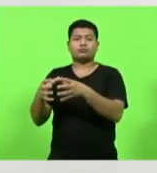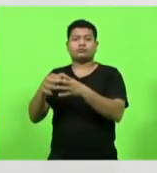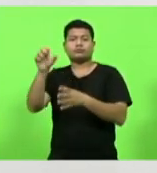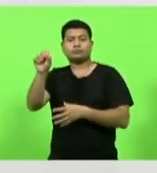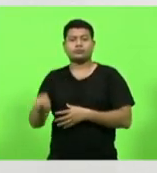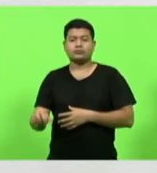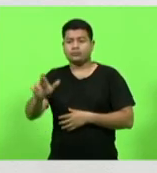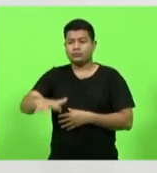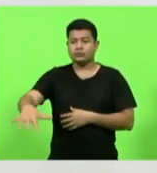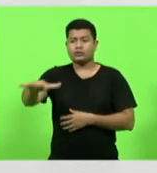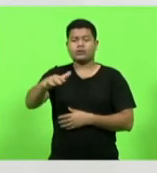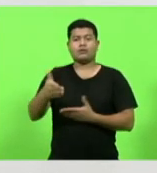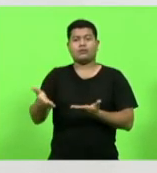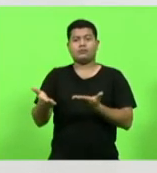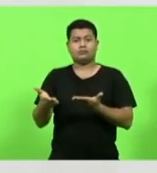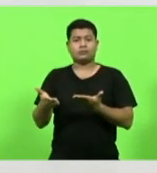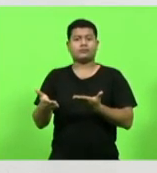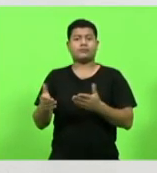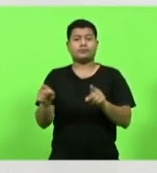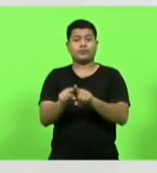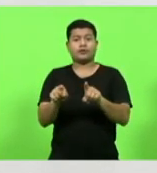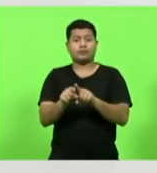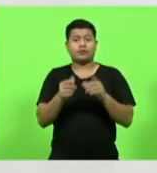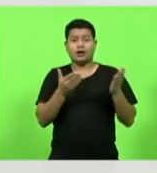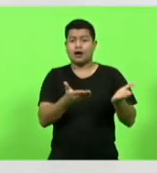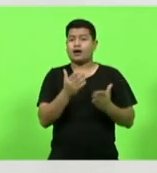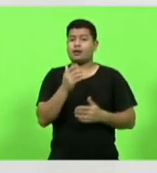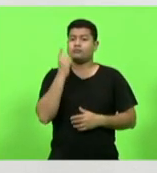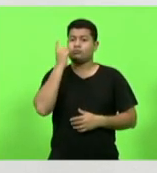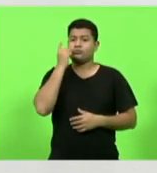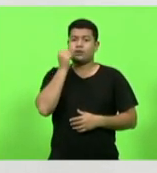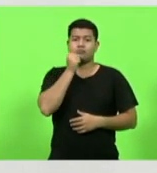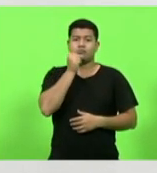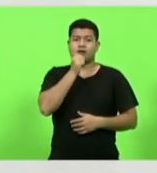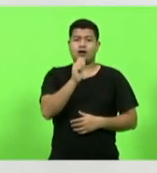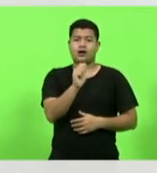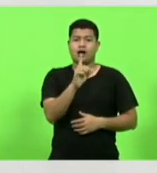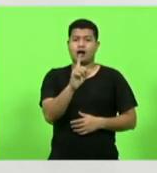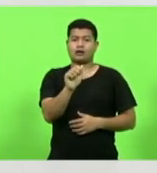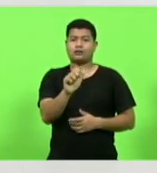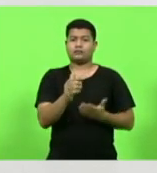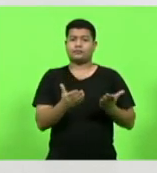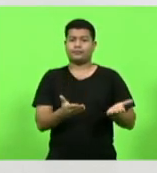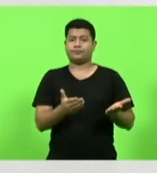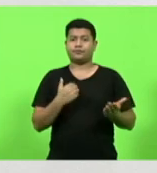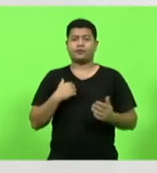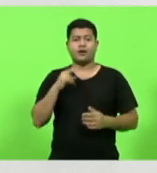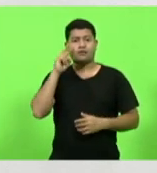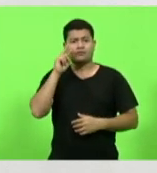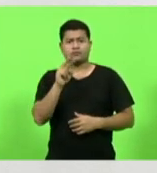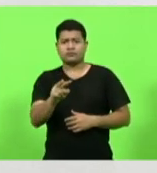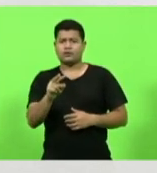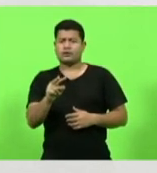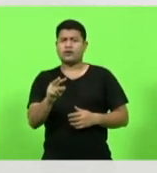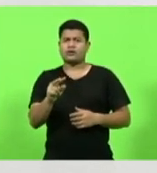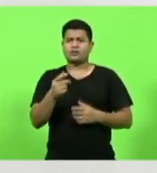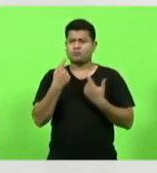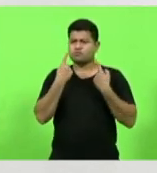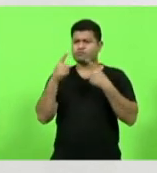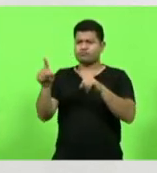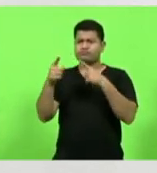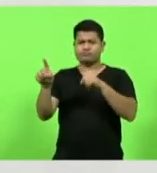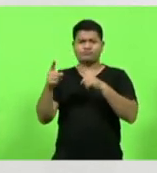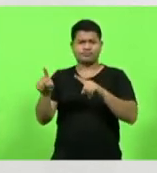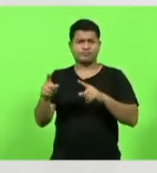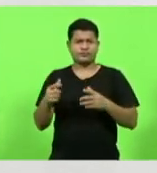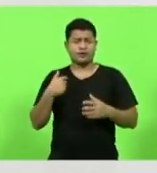onde também vem a deputada, e ter que ouvir esse tipo de insulto e não,